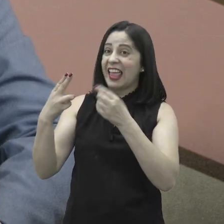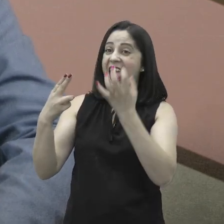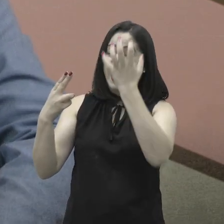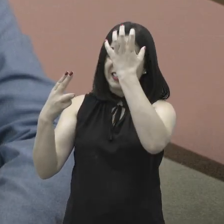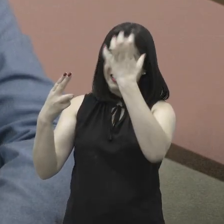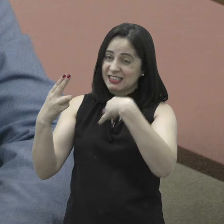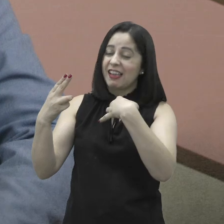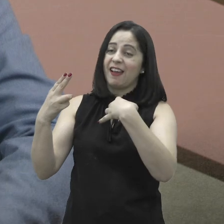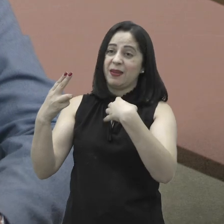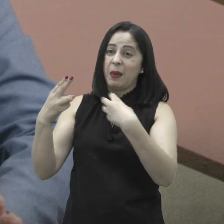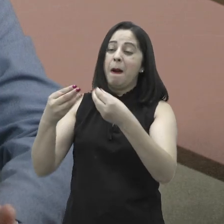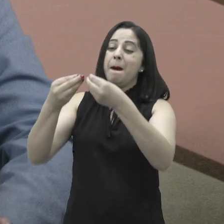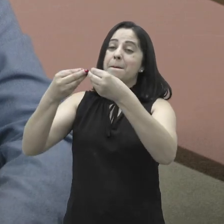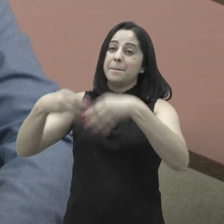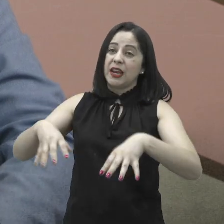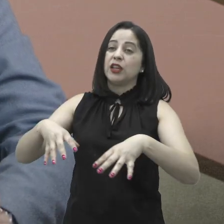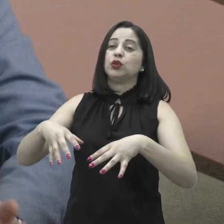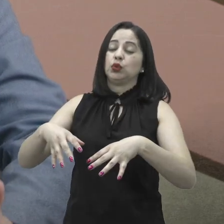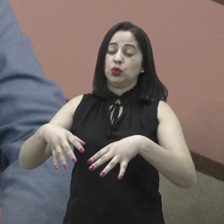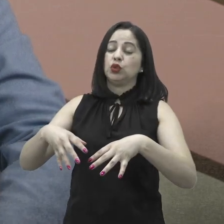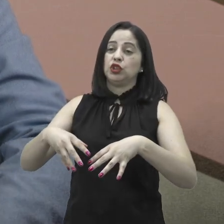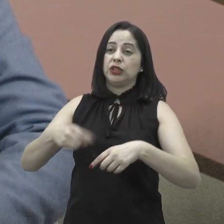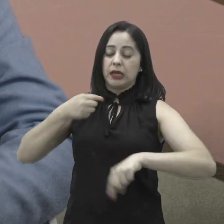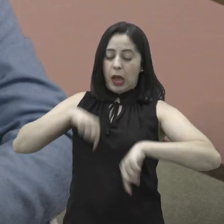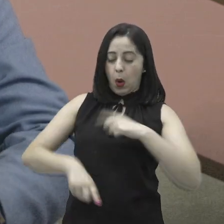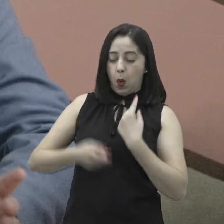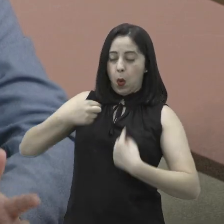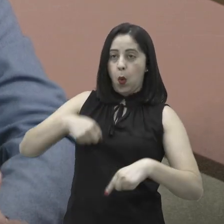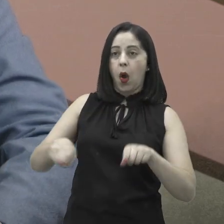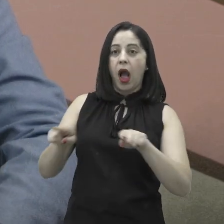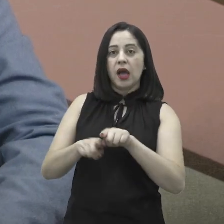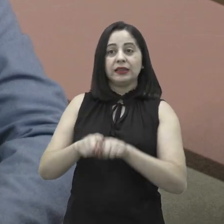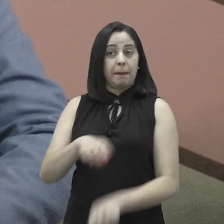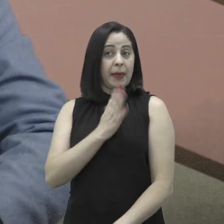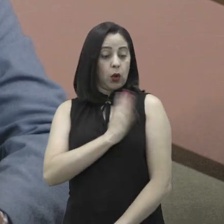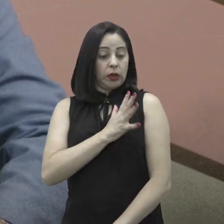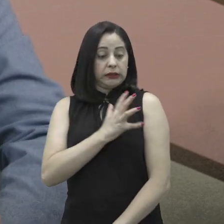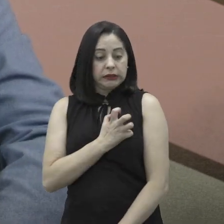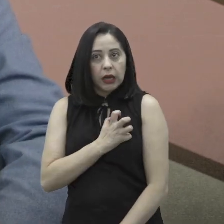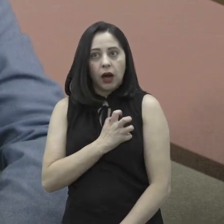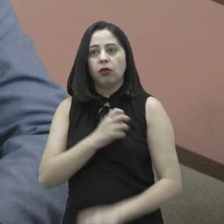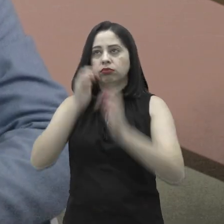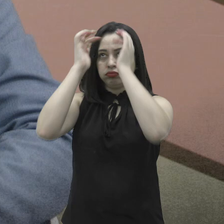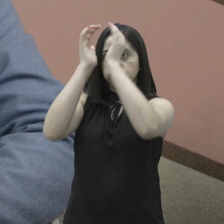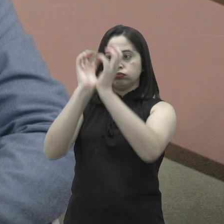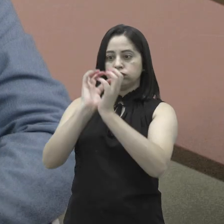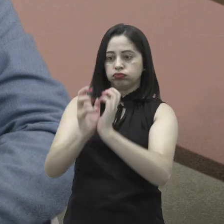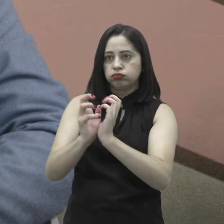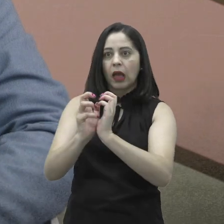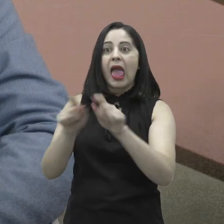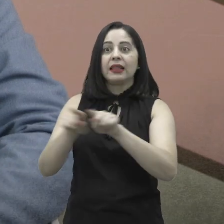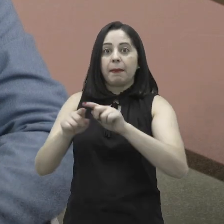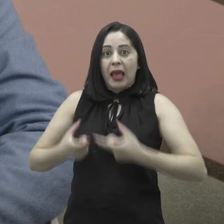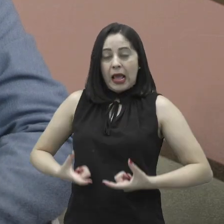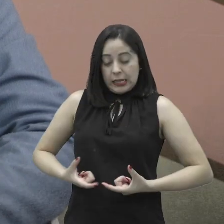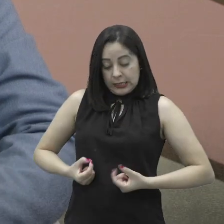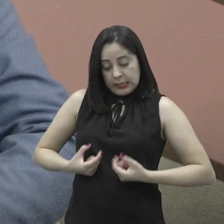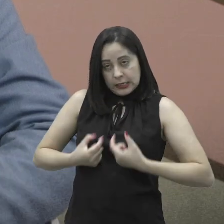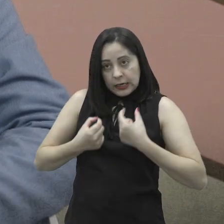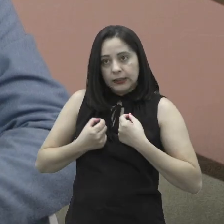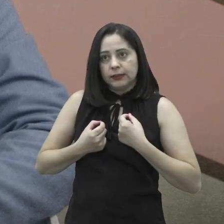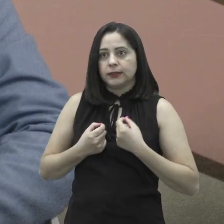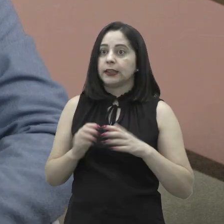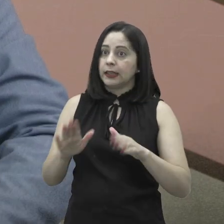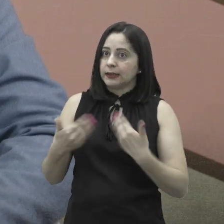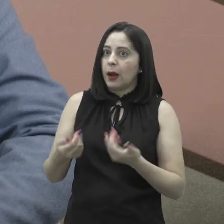só respiratória, mas AVC, infarto, doença da circulação e câncer no geral. Então, o controle